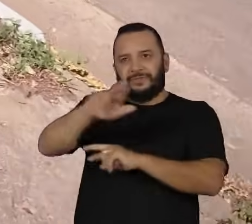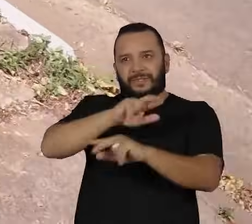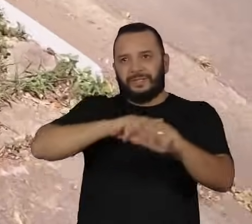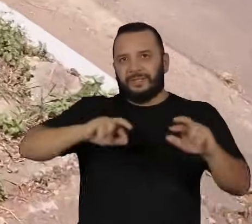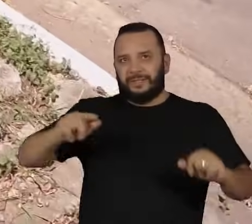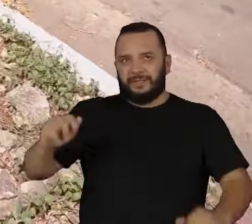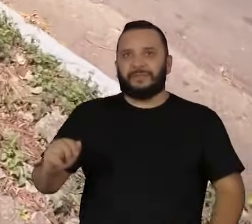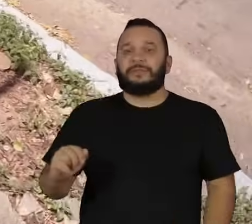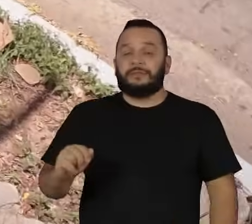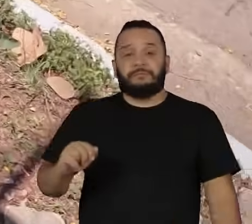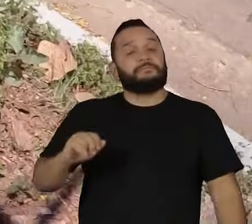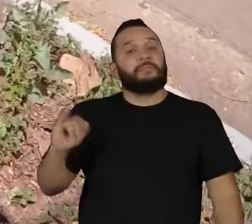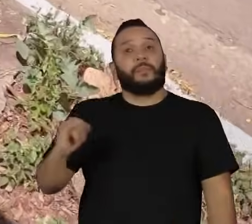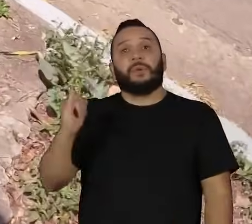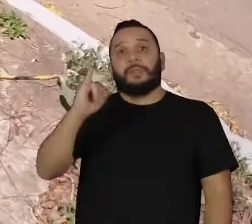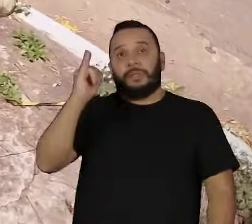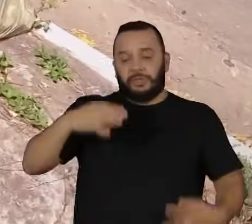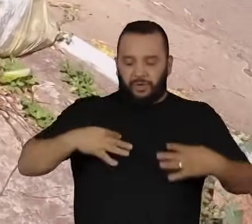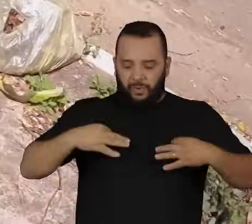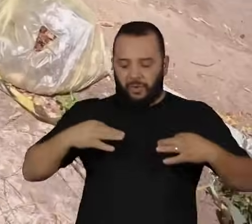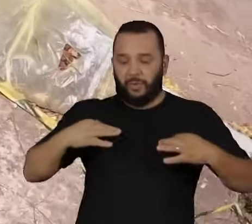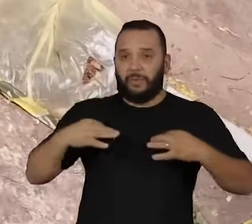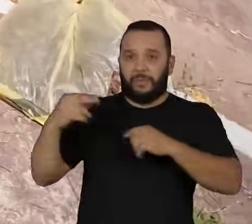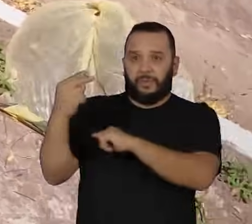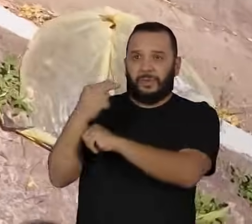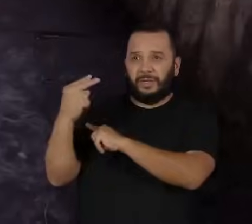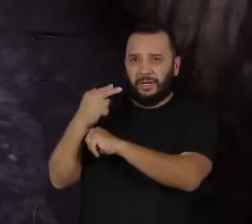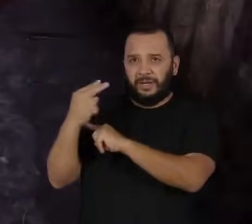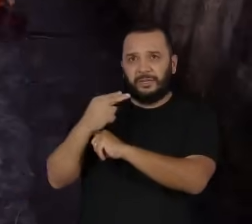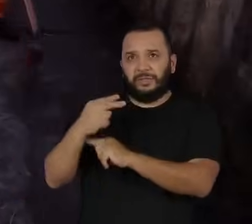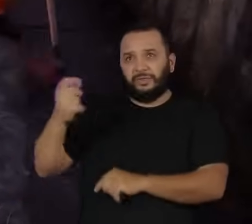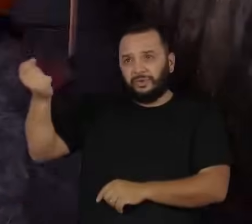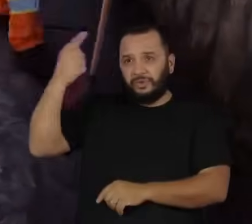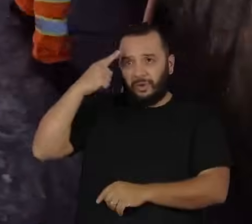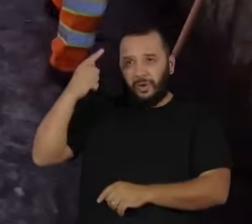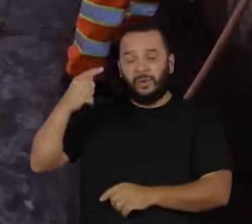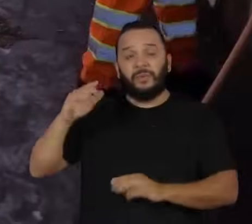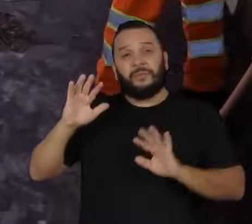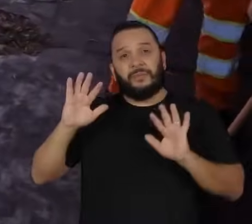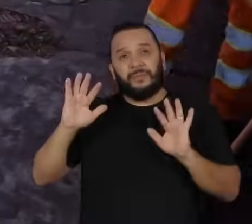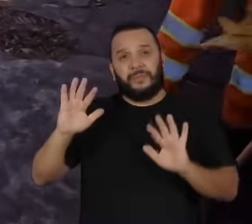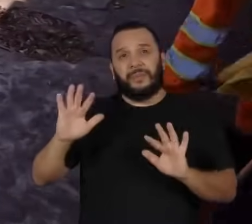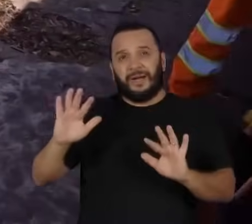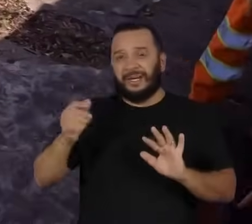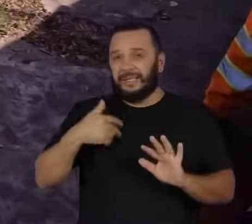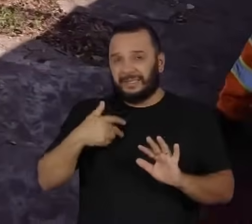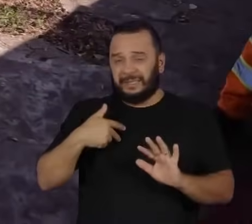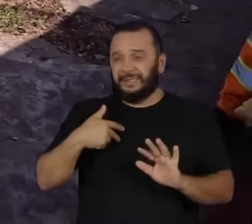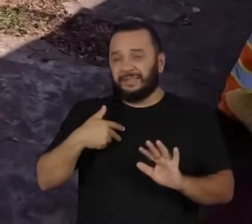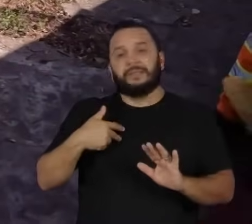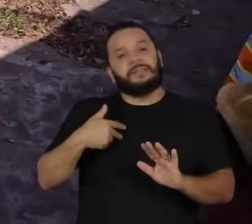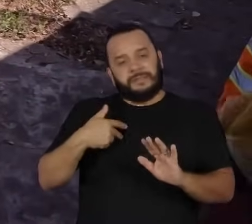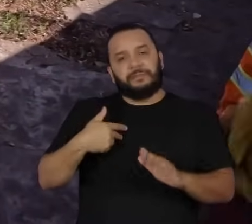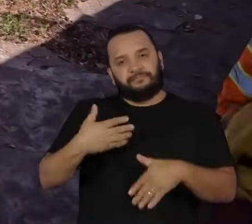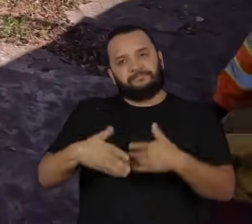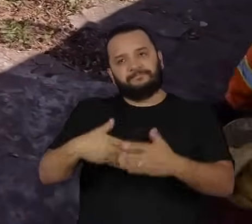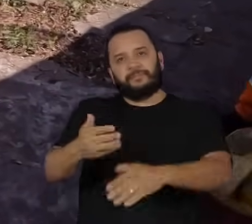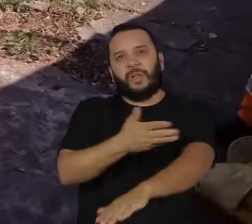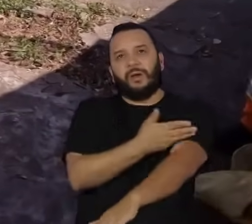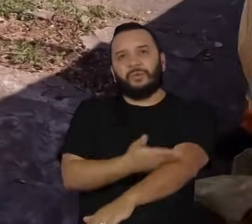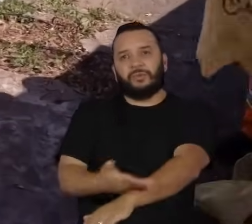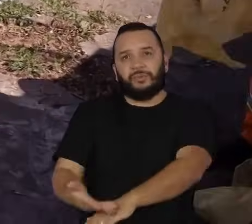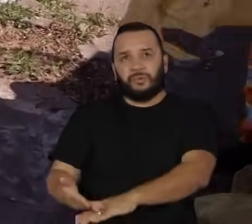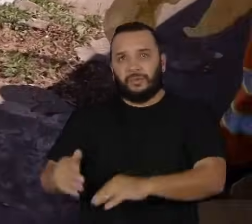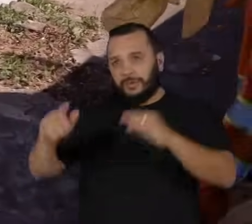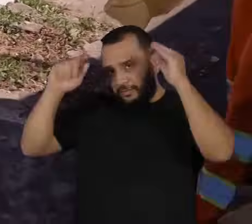A roupa é importante que protege um pouco do sol, esquenta, mas conforme o tempo o cara se acostuma. E o